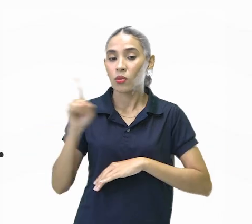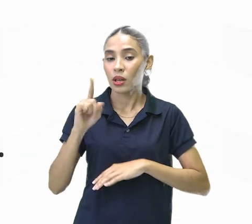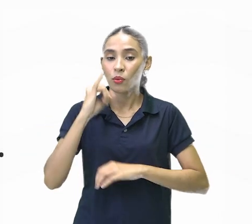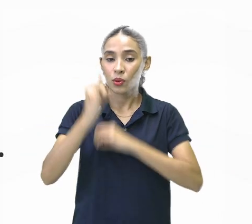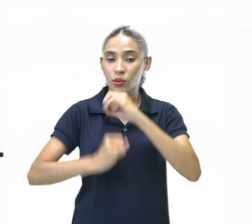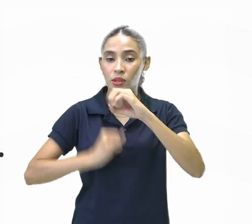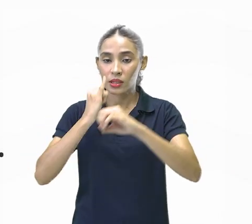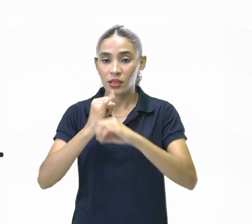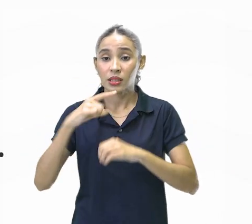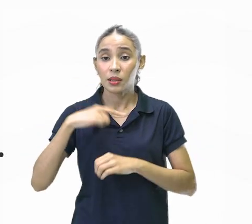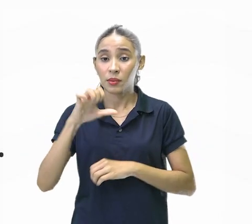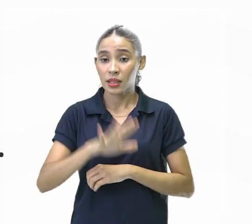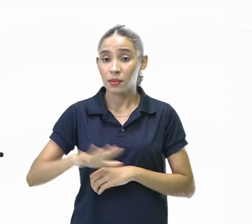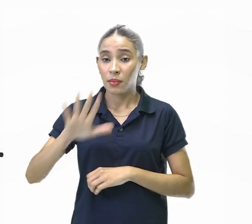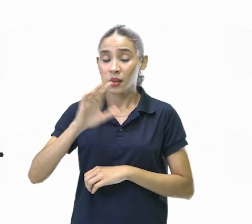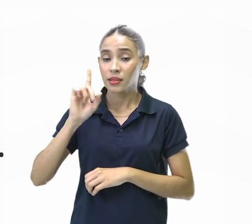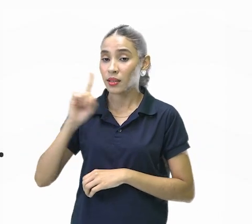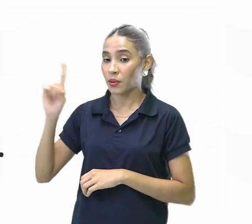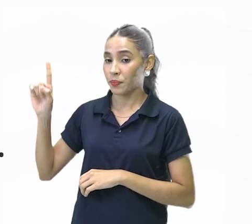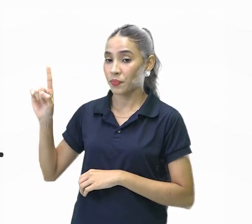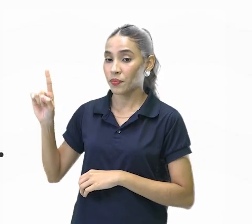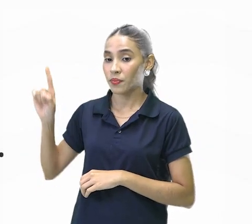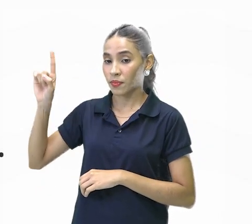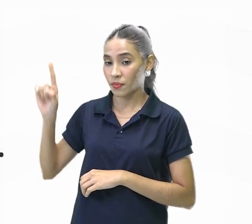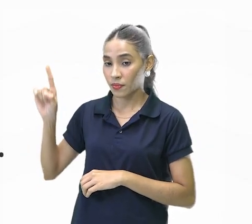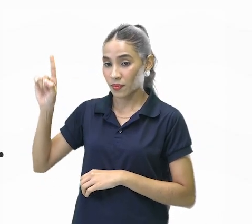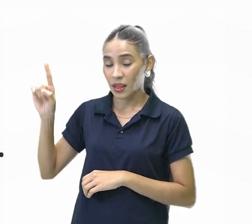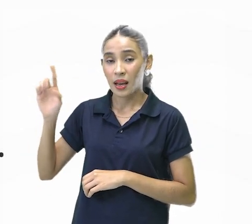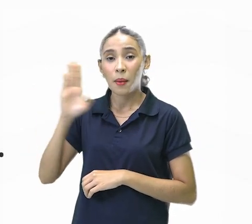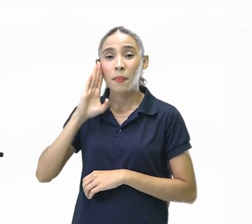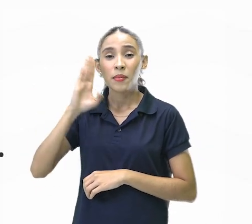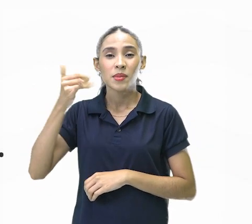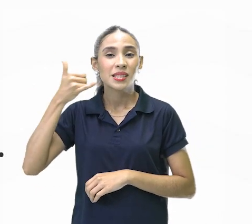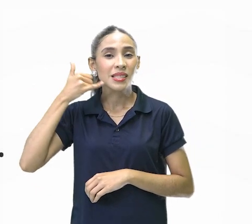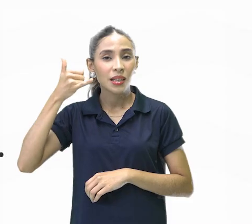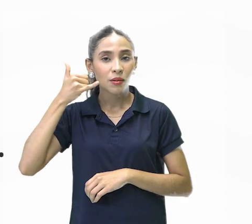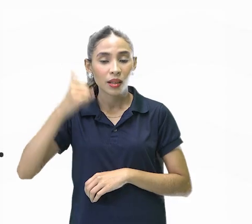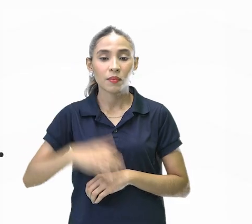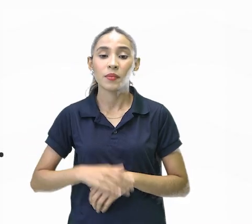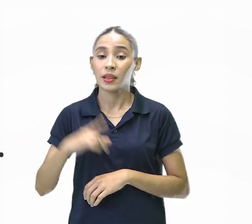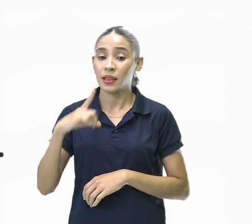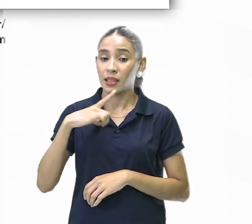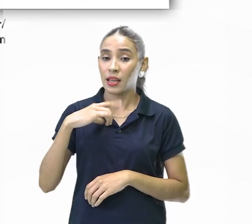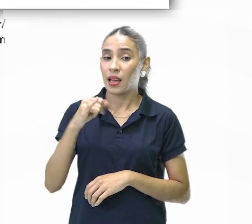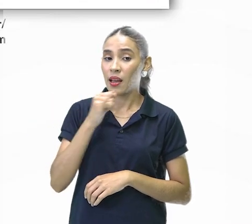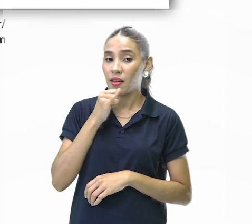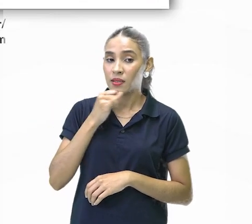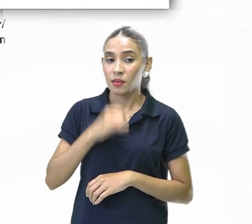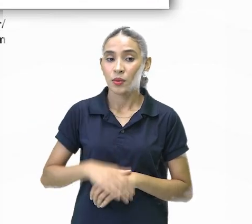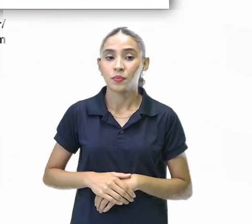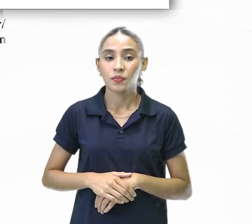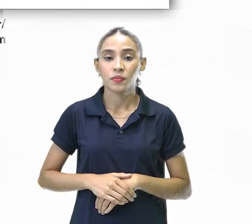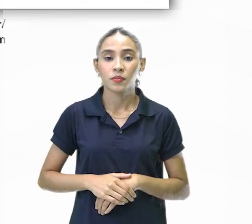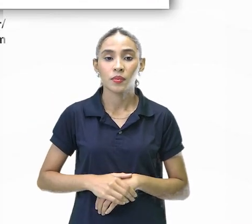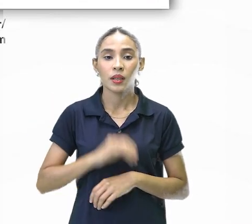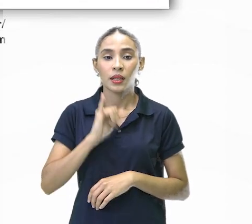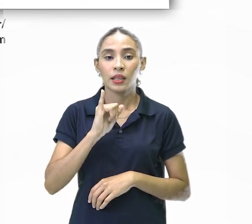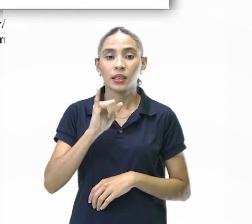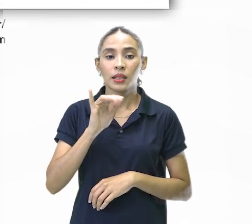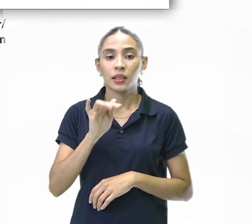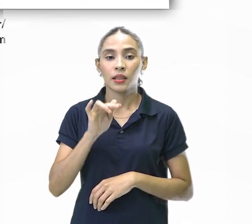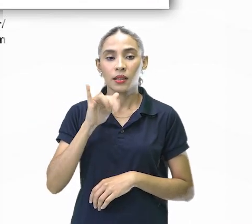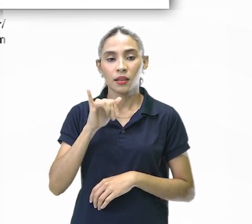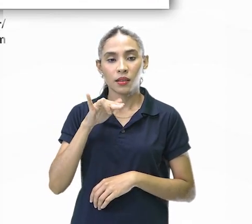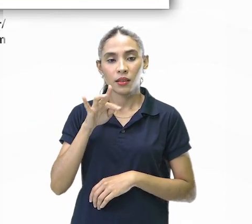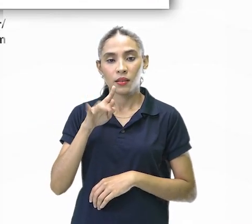ionizantes, temos essa imagem, principalmente falando do celular. Aí temos os exemplos, o infravermelho,